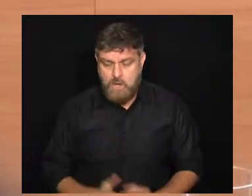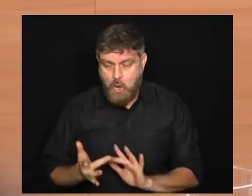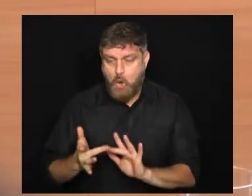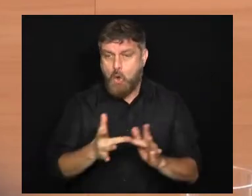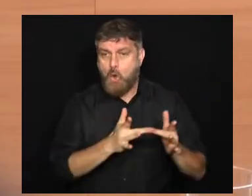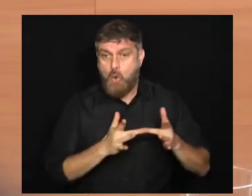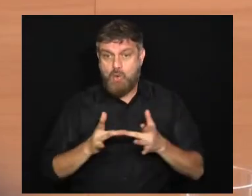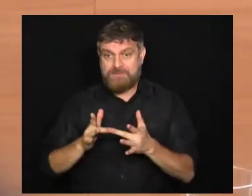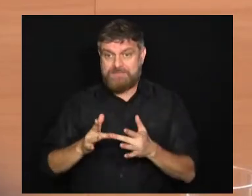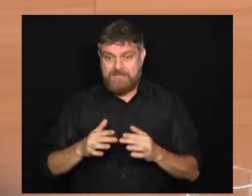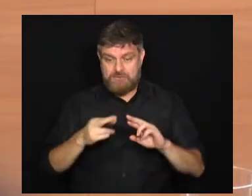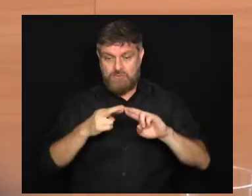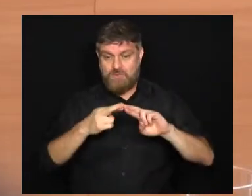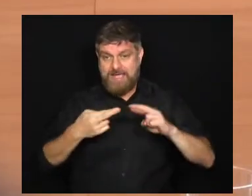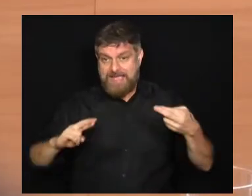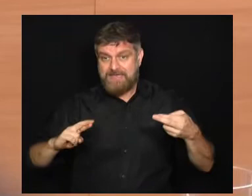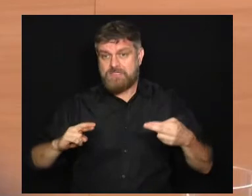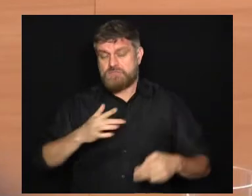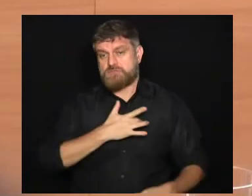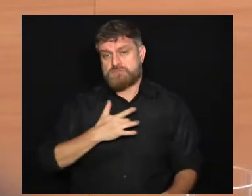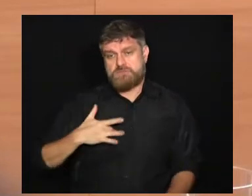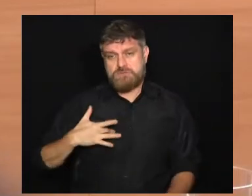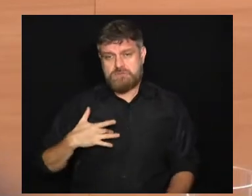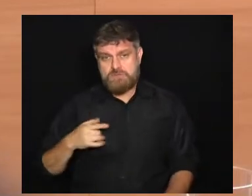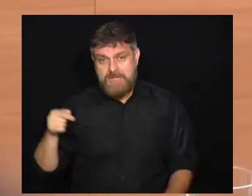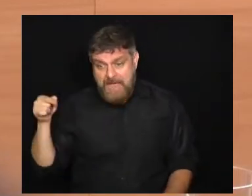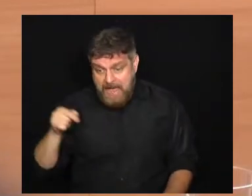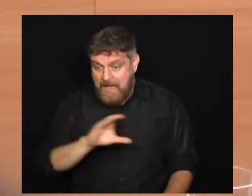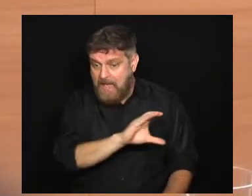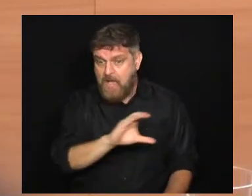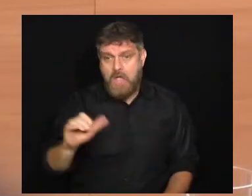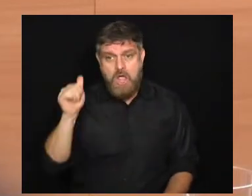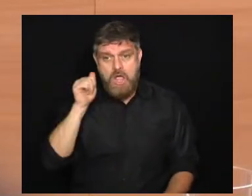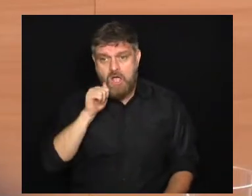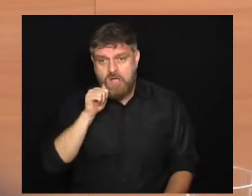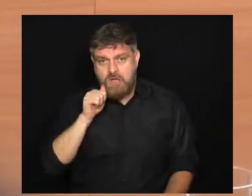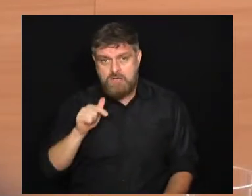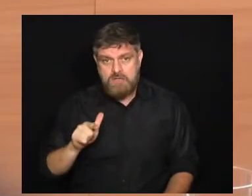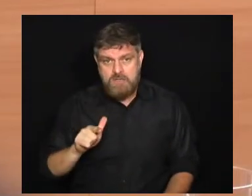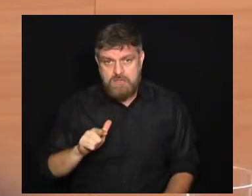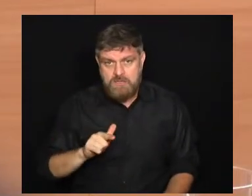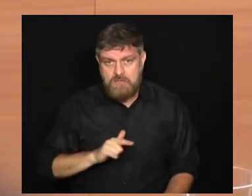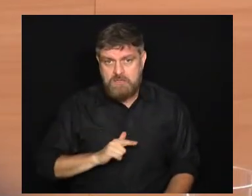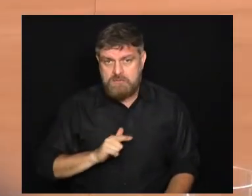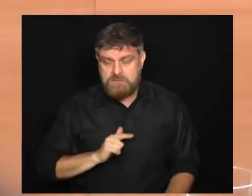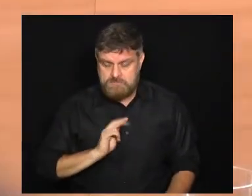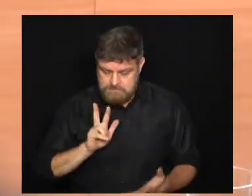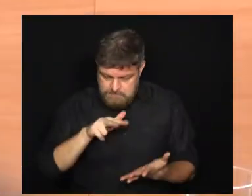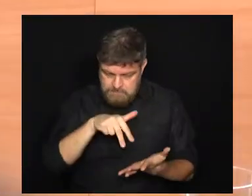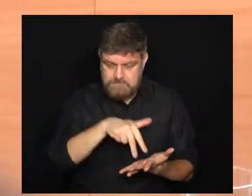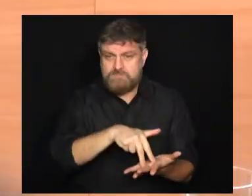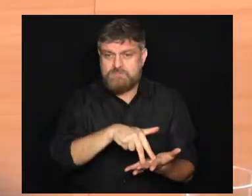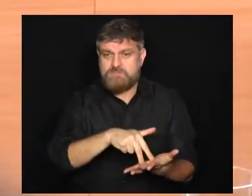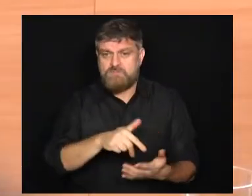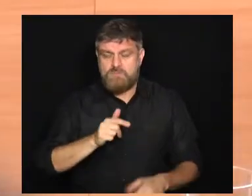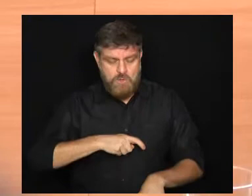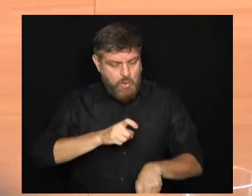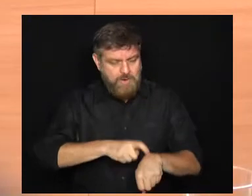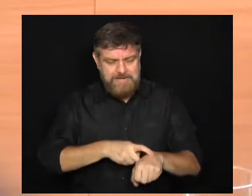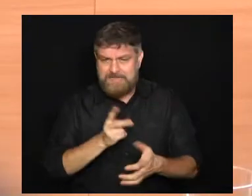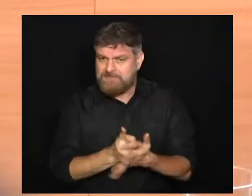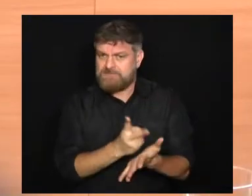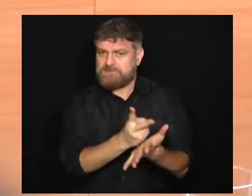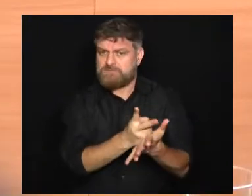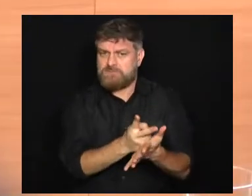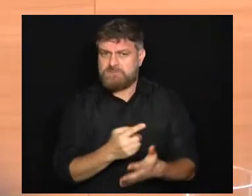rede. E, é claro, dentro desse cargo, ela tem respondido muito prontamente, mesmo fora de horas.